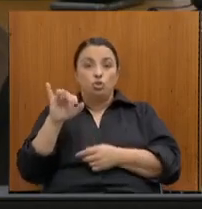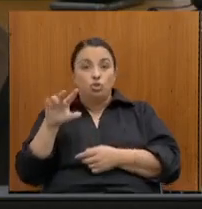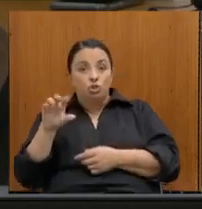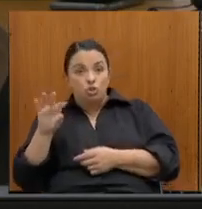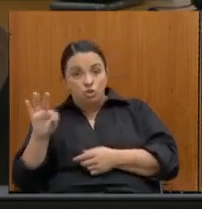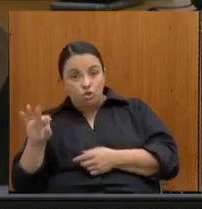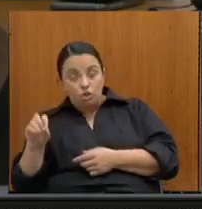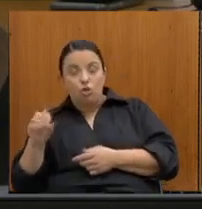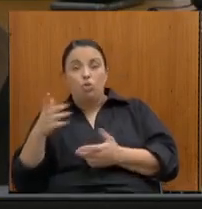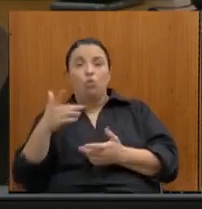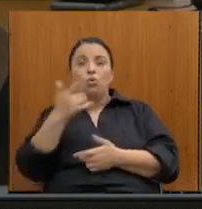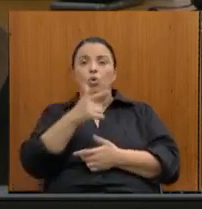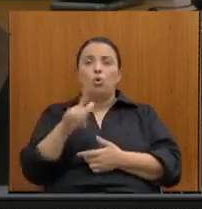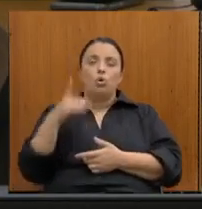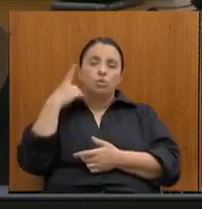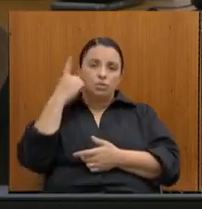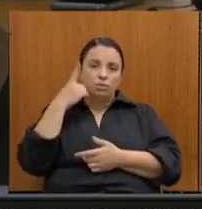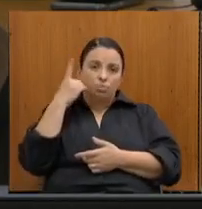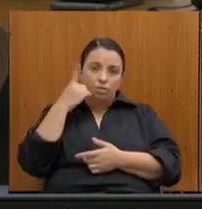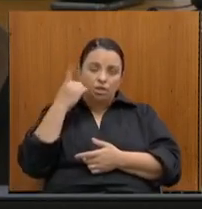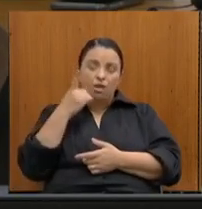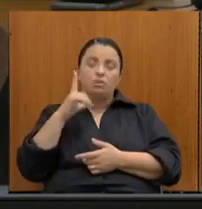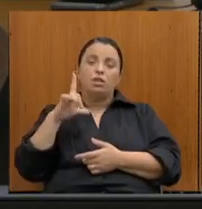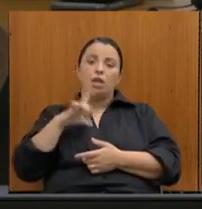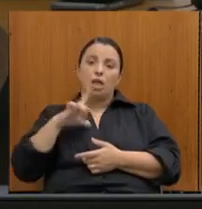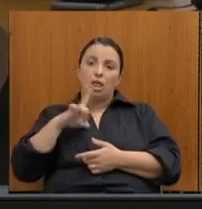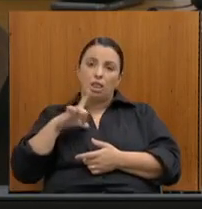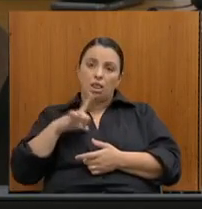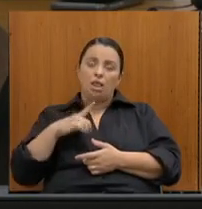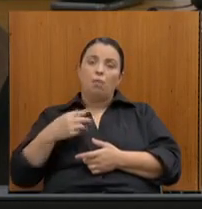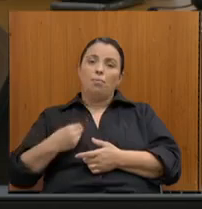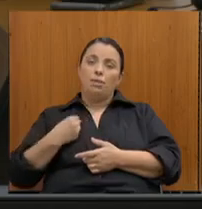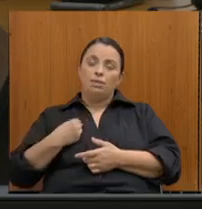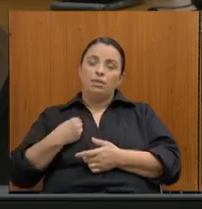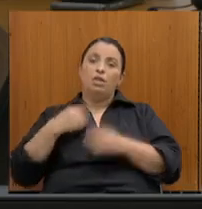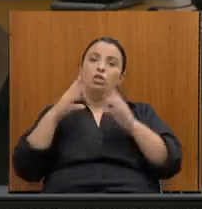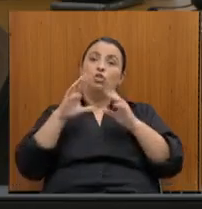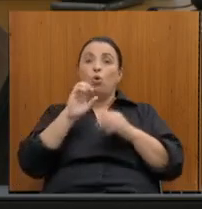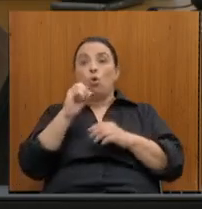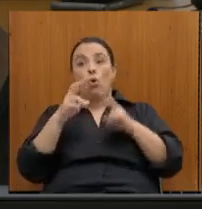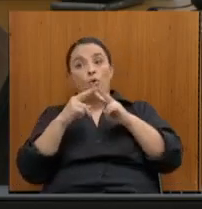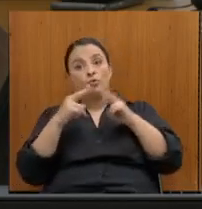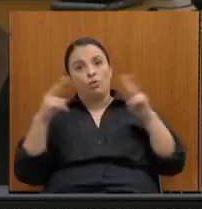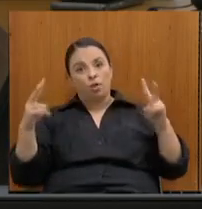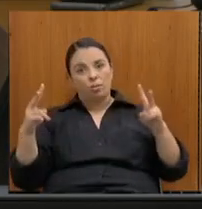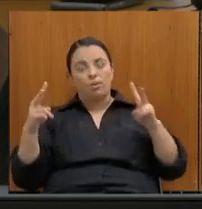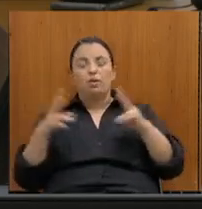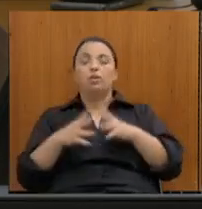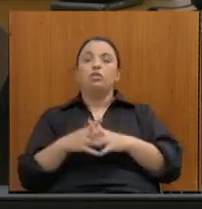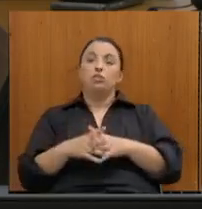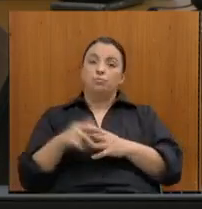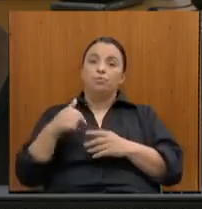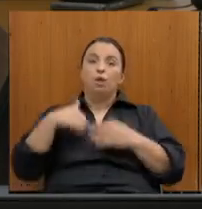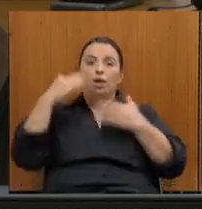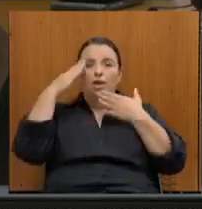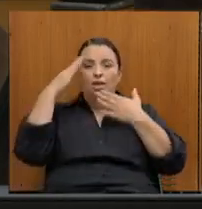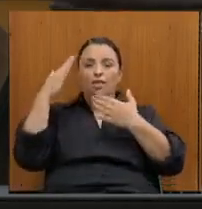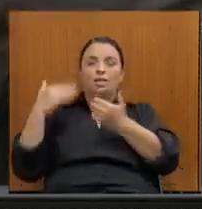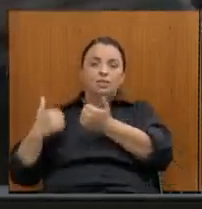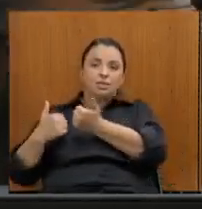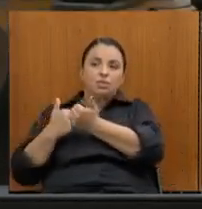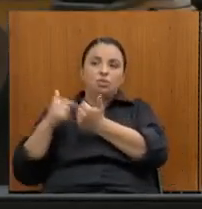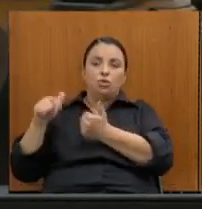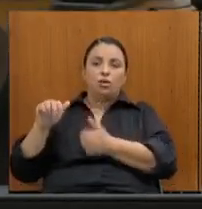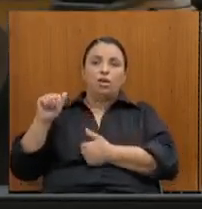demais deputados que estavam vendo virtualmente quero agradecer a nossa assessora que é